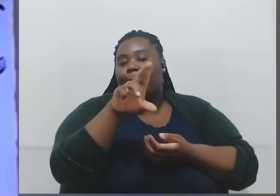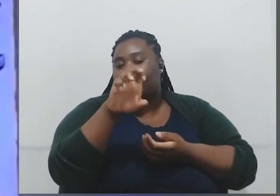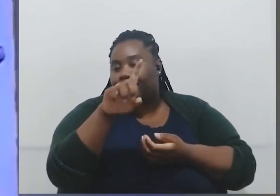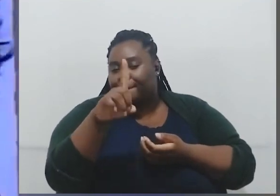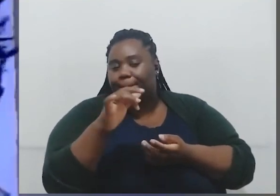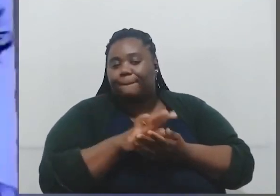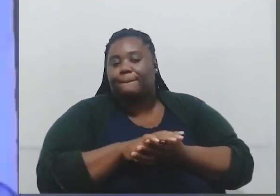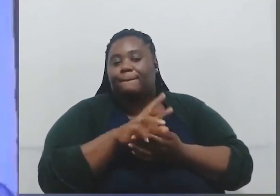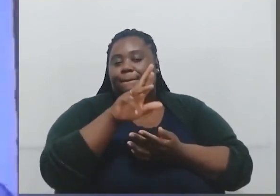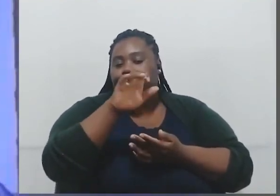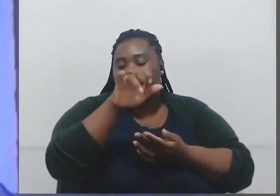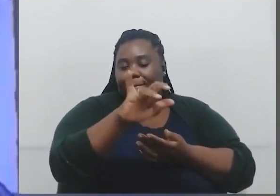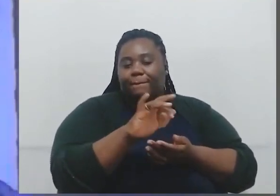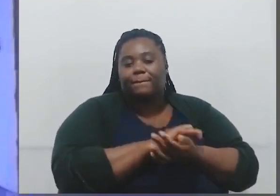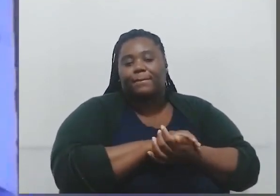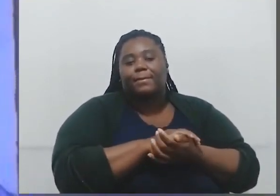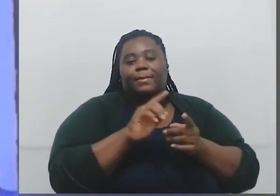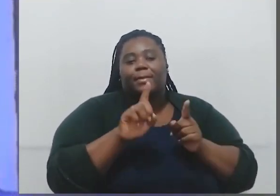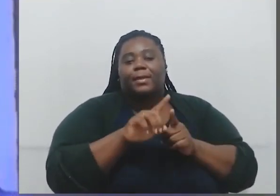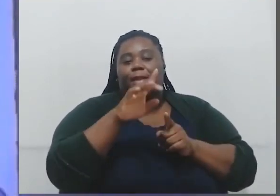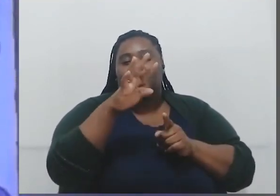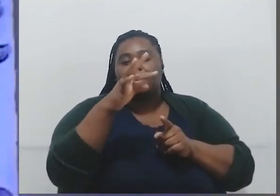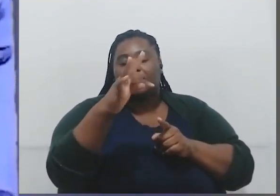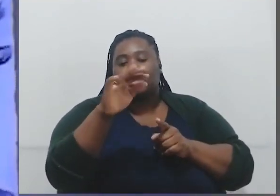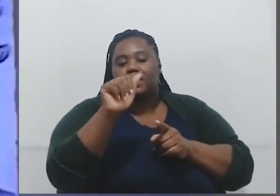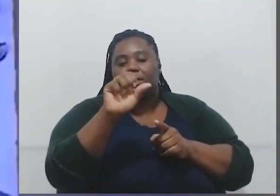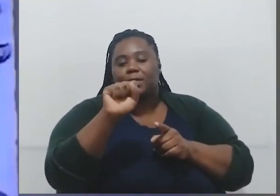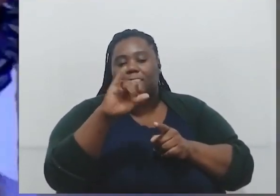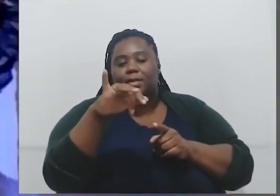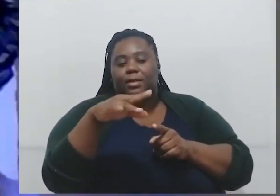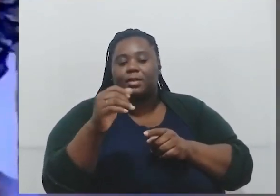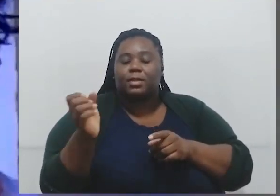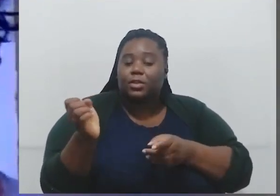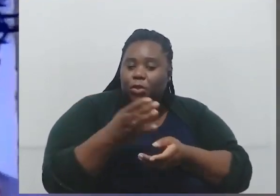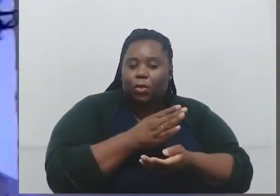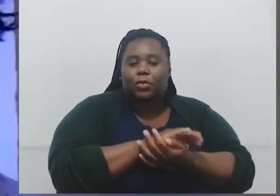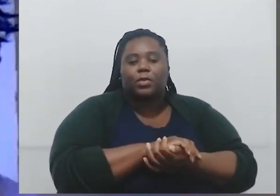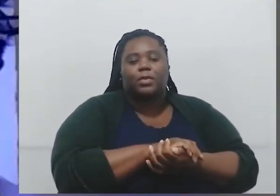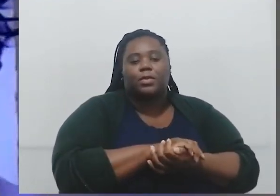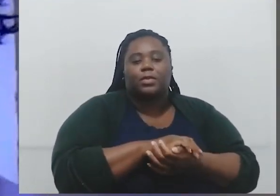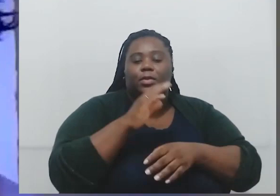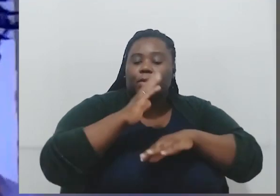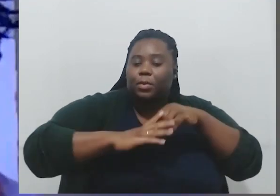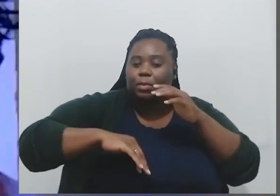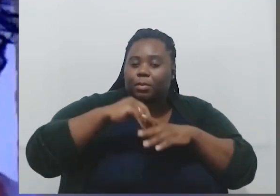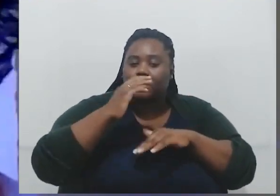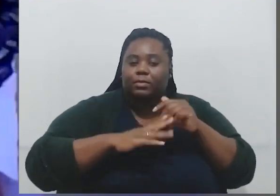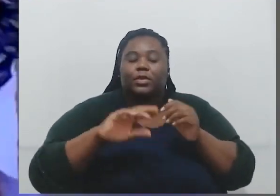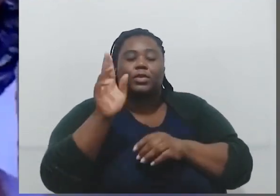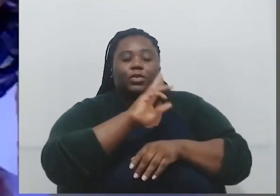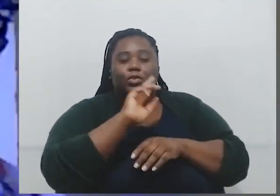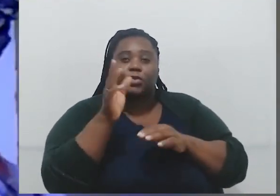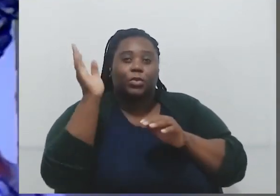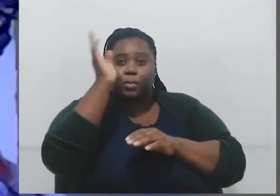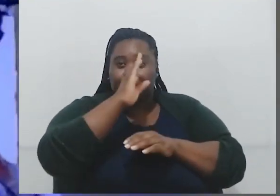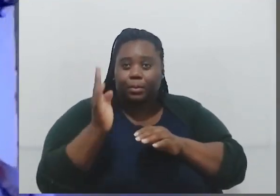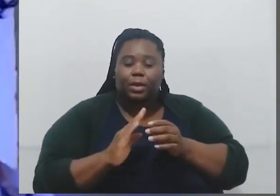em Manaus, Tassiano Soares, que é um diretor jovem de teatro, com profissionais de renome nacional, eu acho